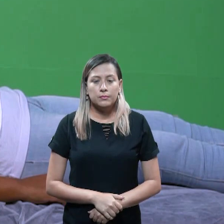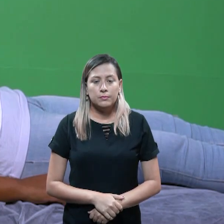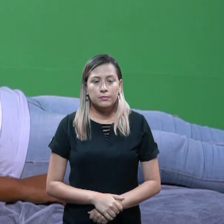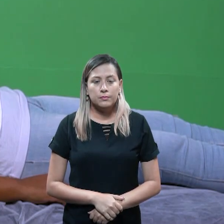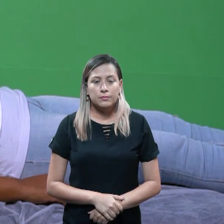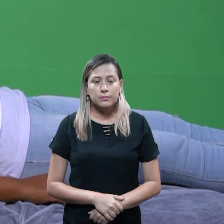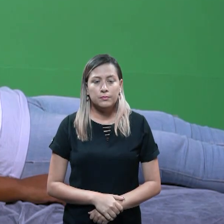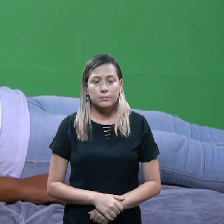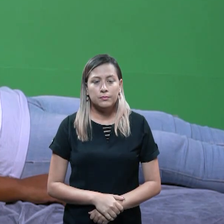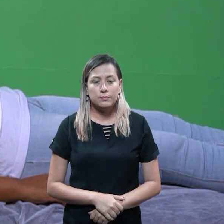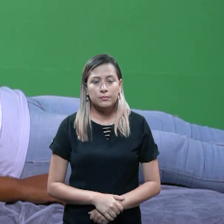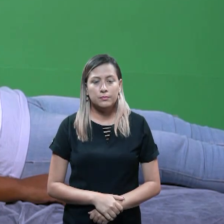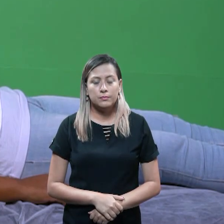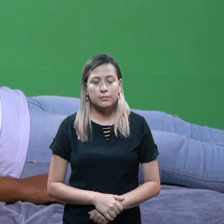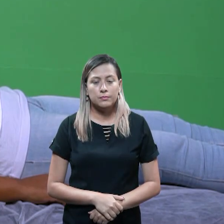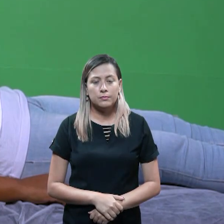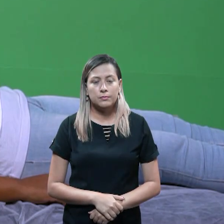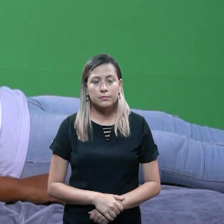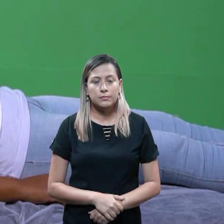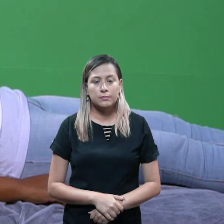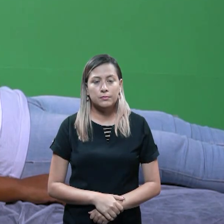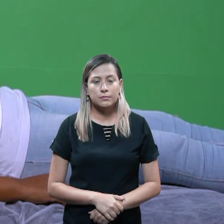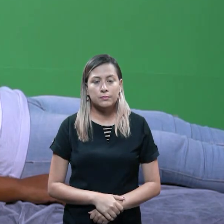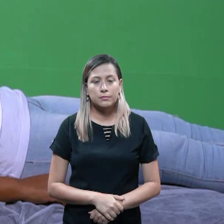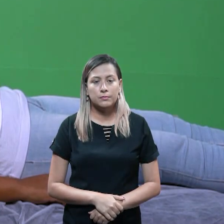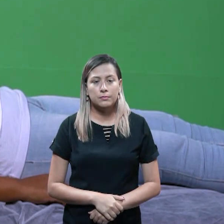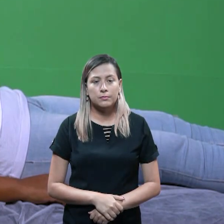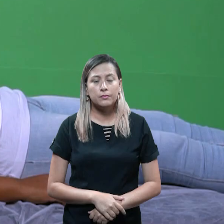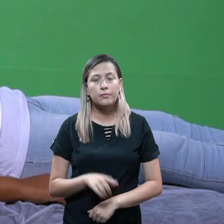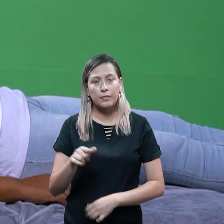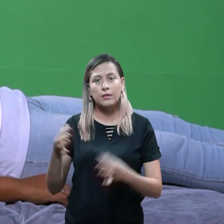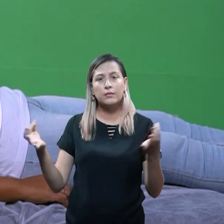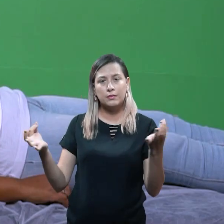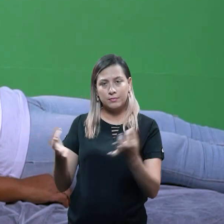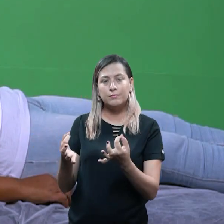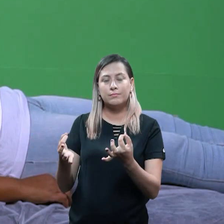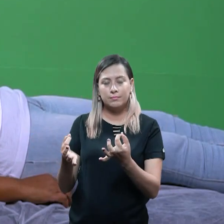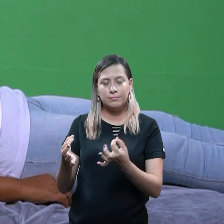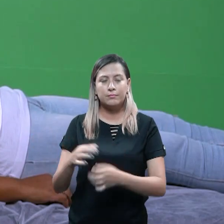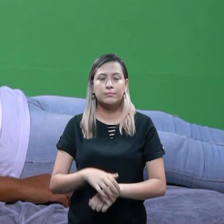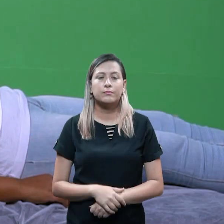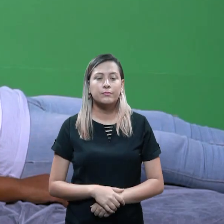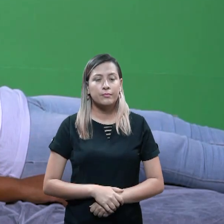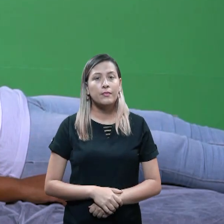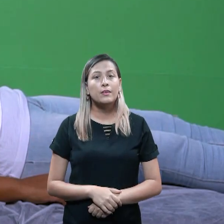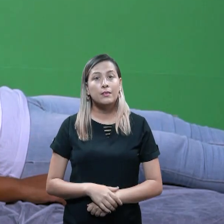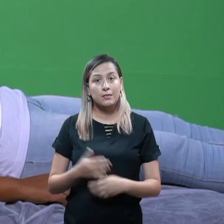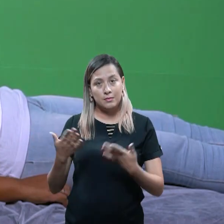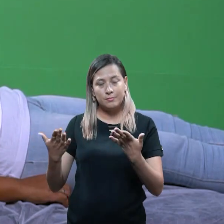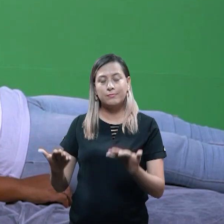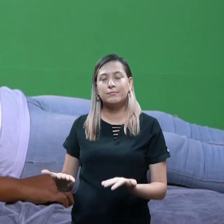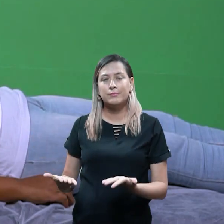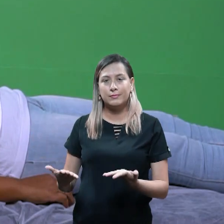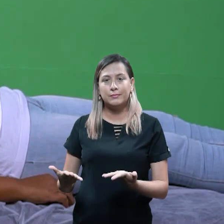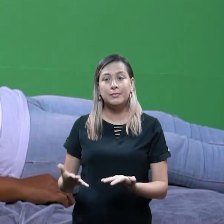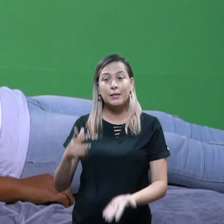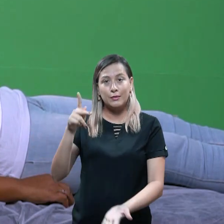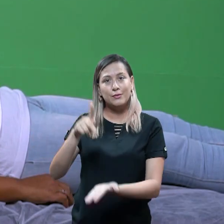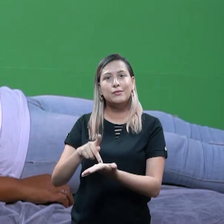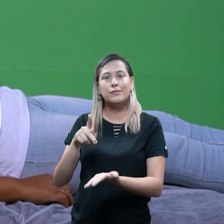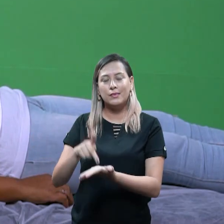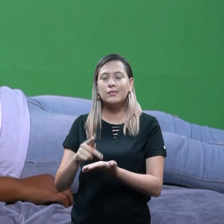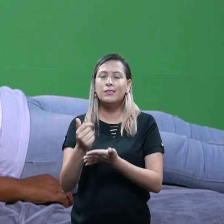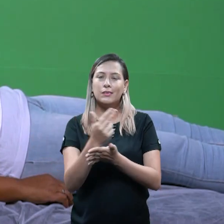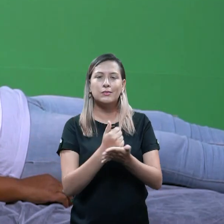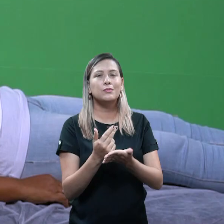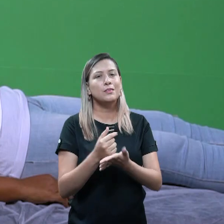tem que ficar bem esticadinha, 7,2, certinho o design. É uma forma de eu confirmar se o meu desenho está bem feito